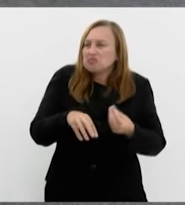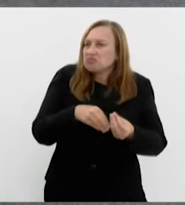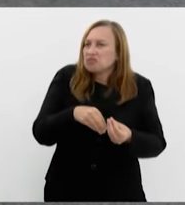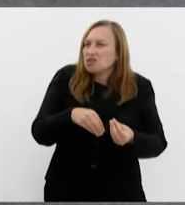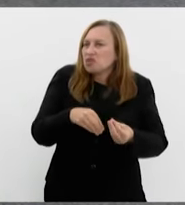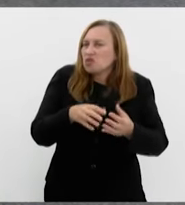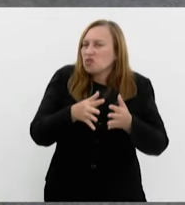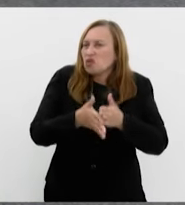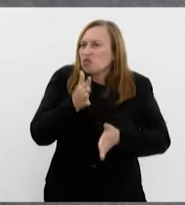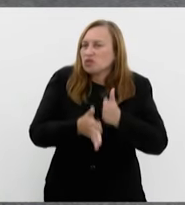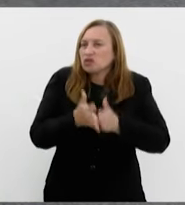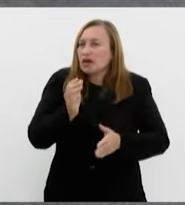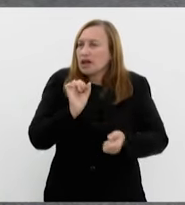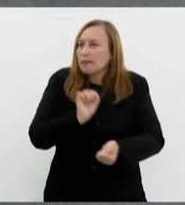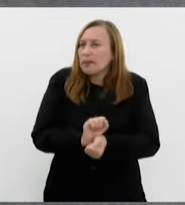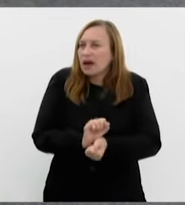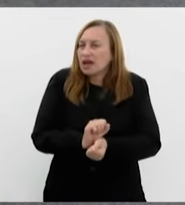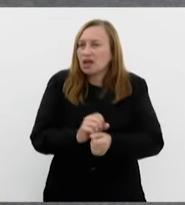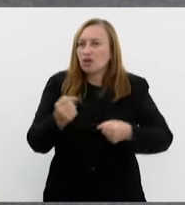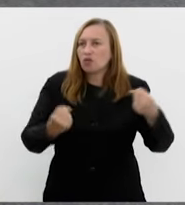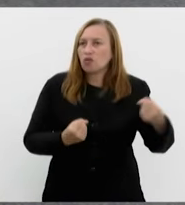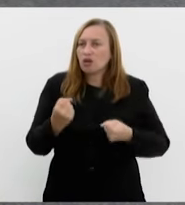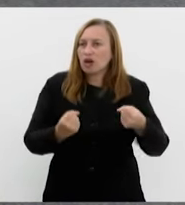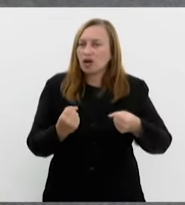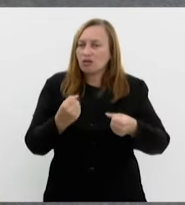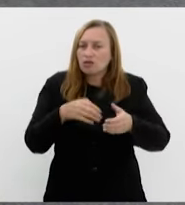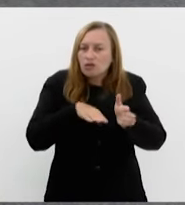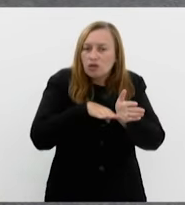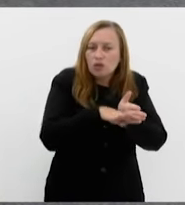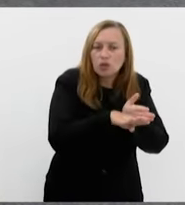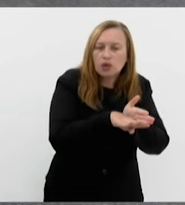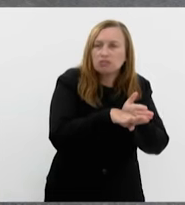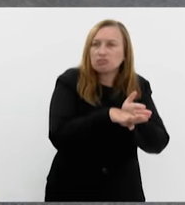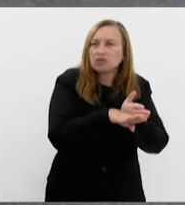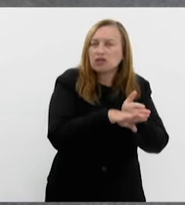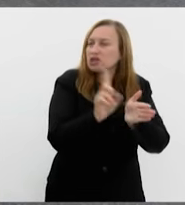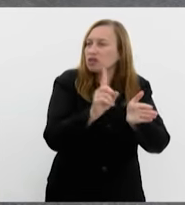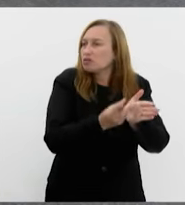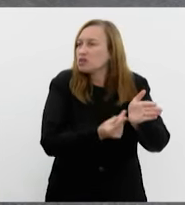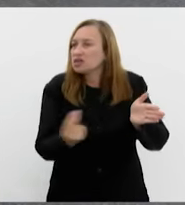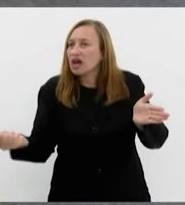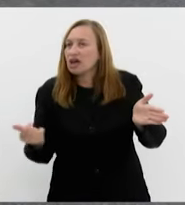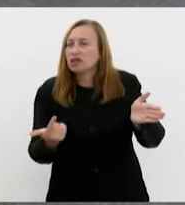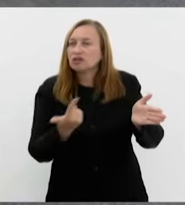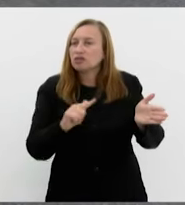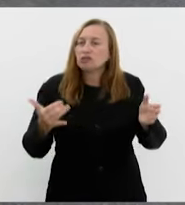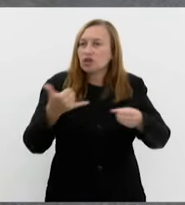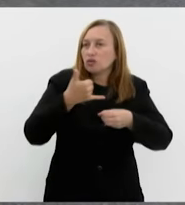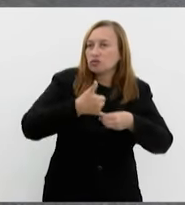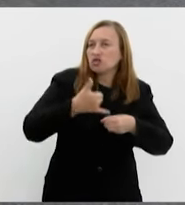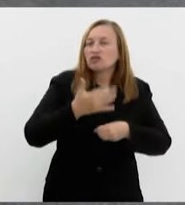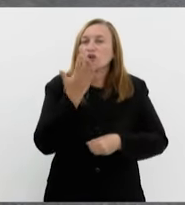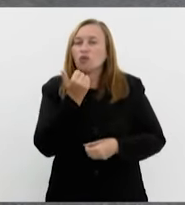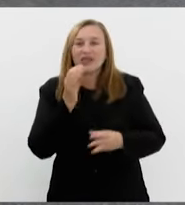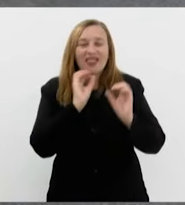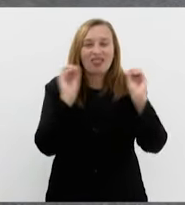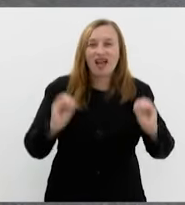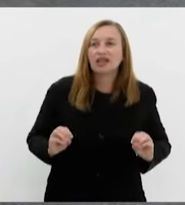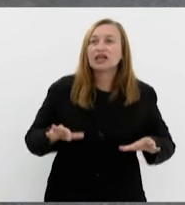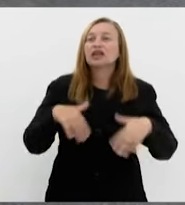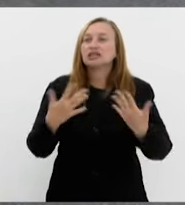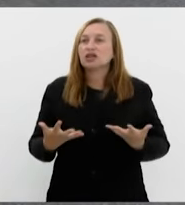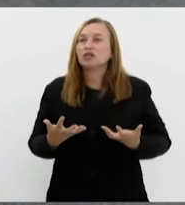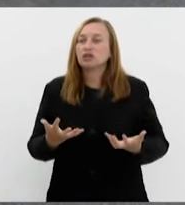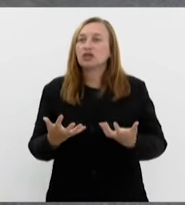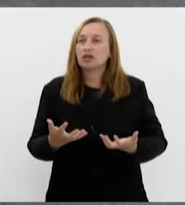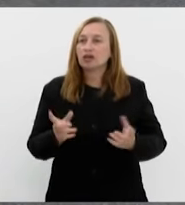seus carros na garagem e não saem. E aí não tem combustível, não tem alimento, não tem nada. Então quero colocar